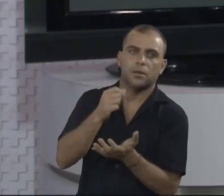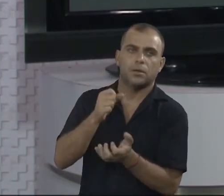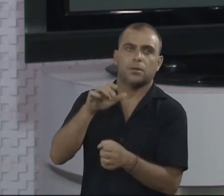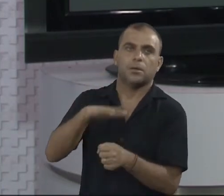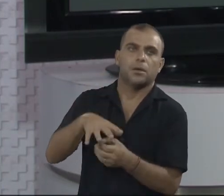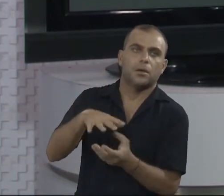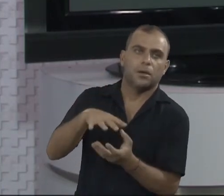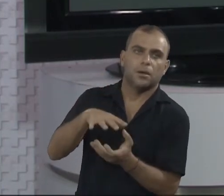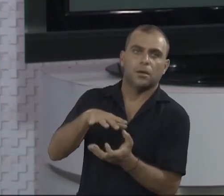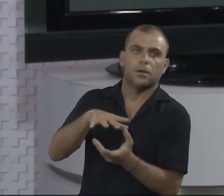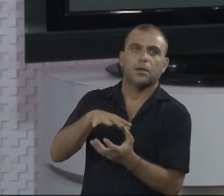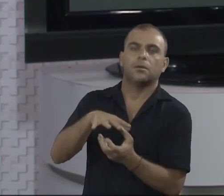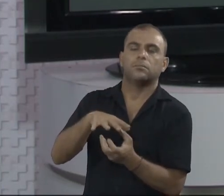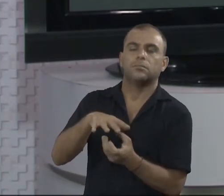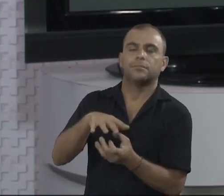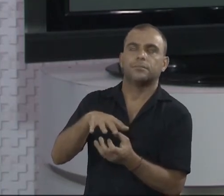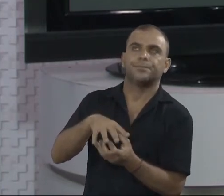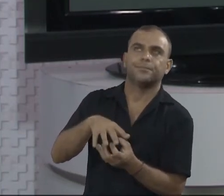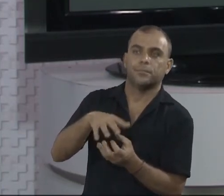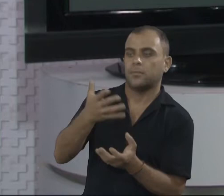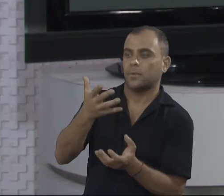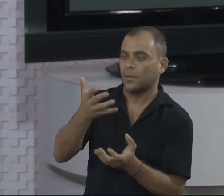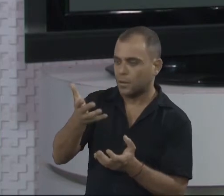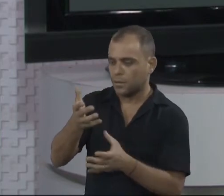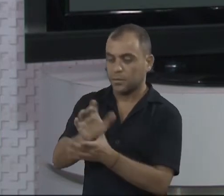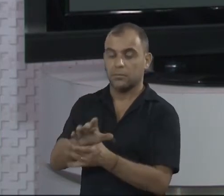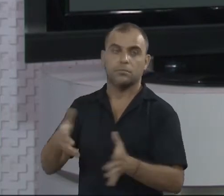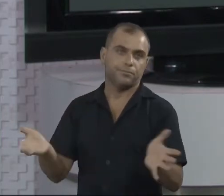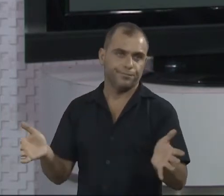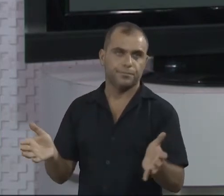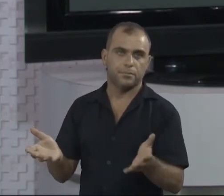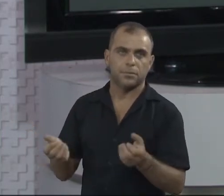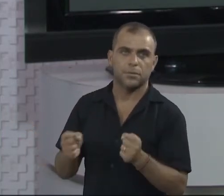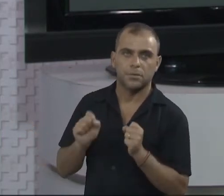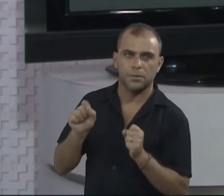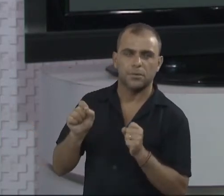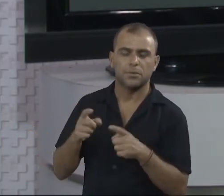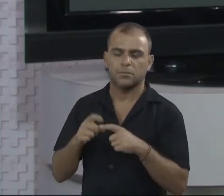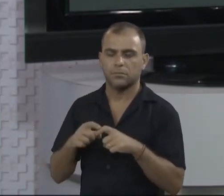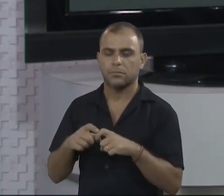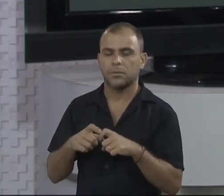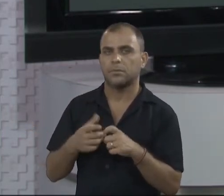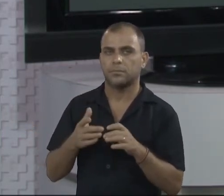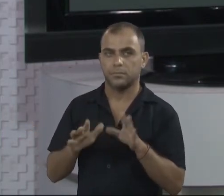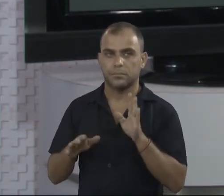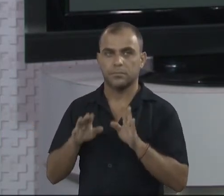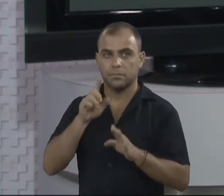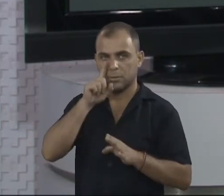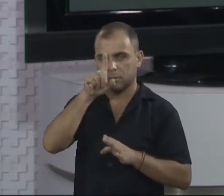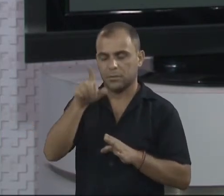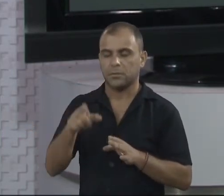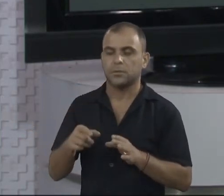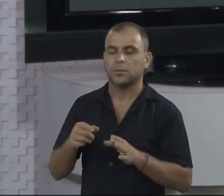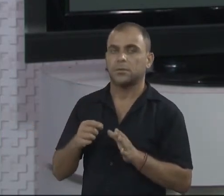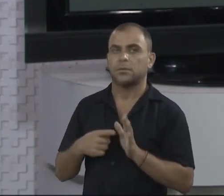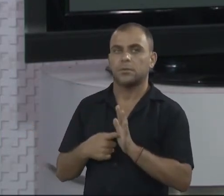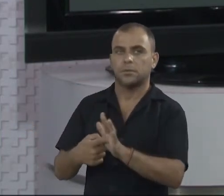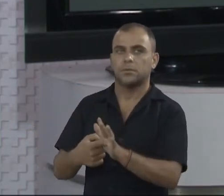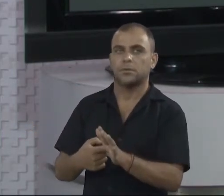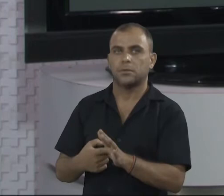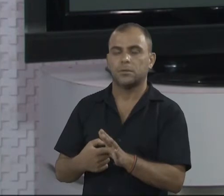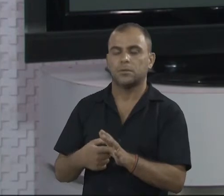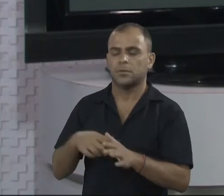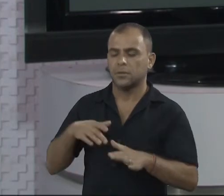vai se importar, e aí você pode se machucar seriamente, tá, pessoal? Você também tem maior dificuldade em